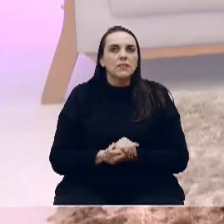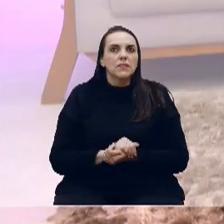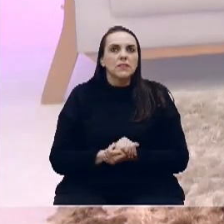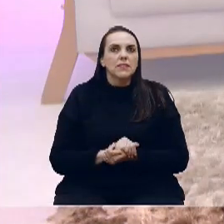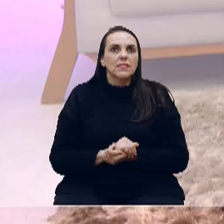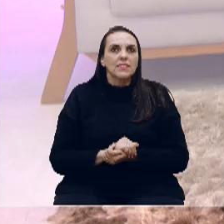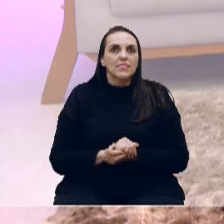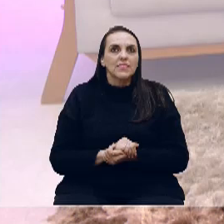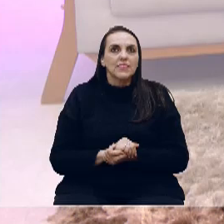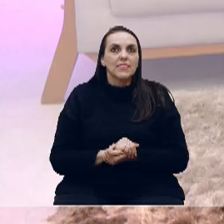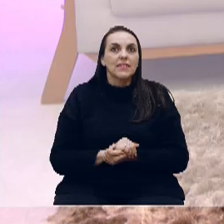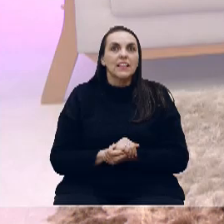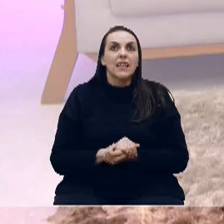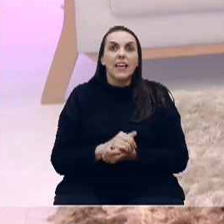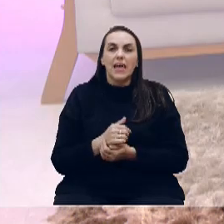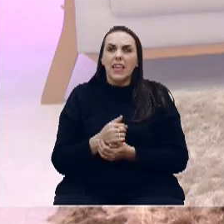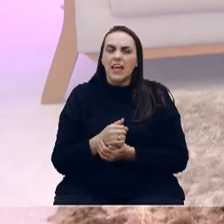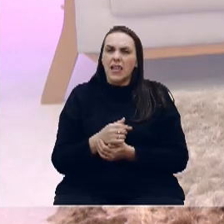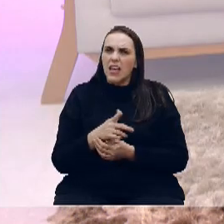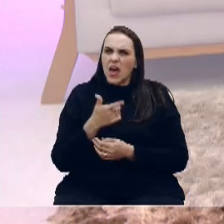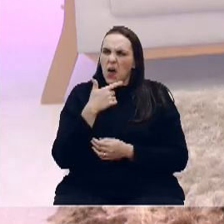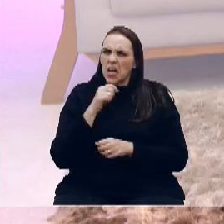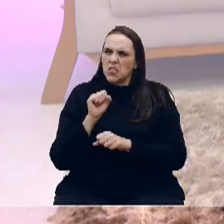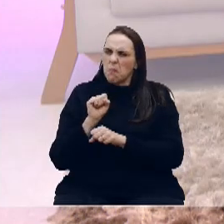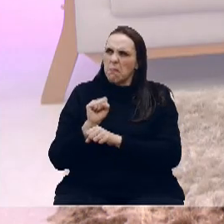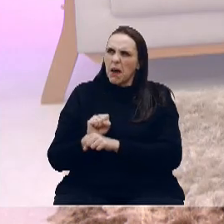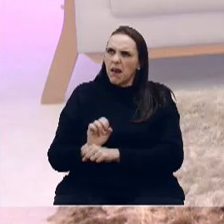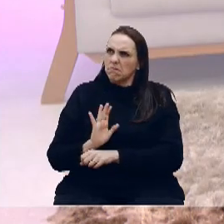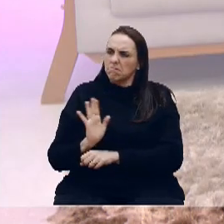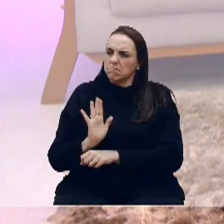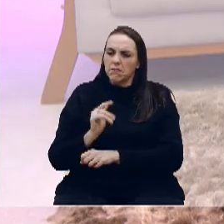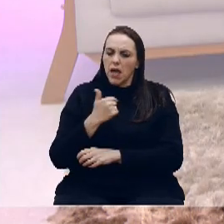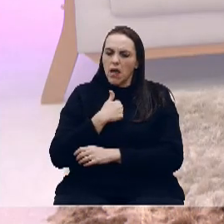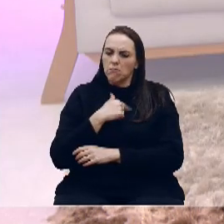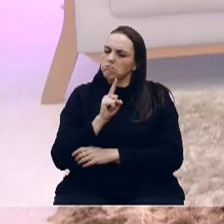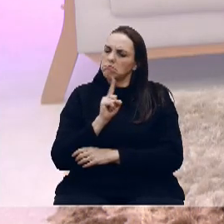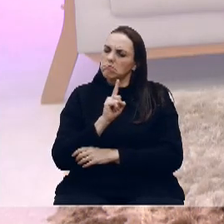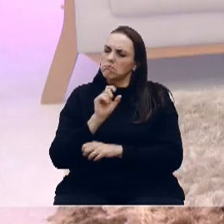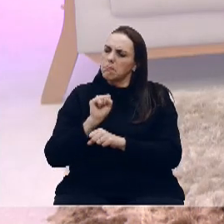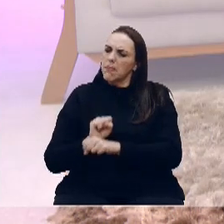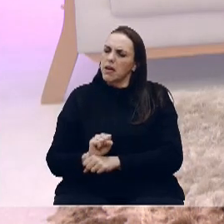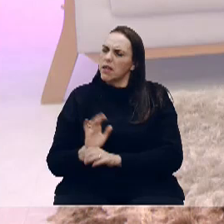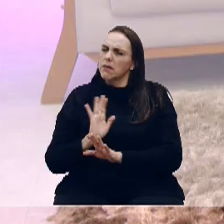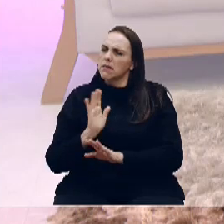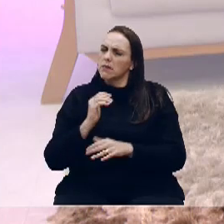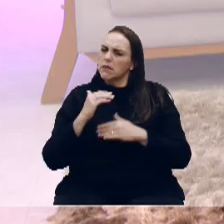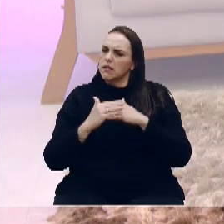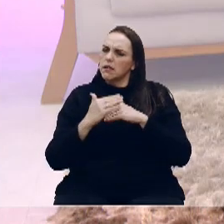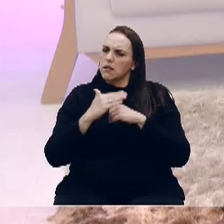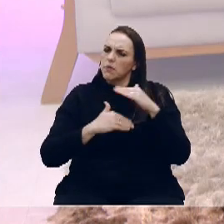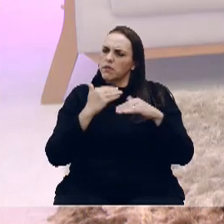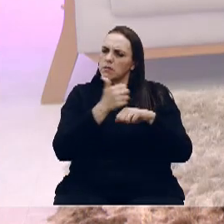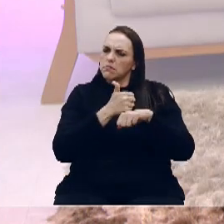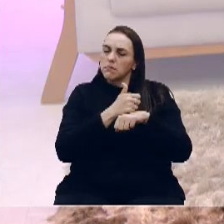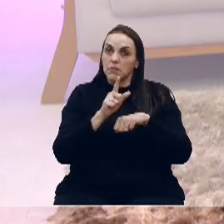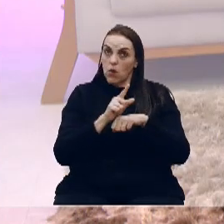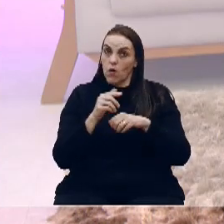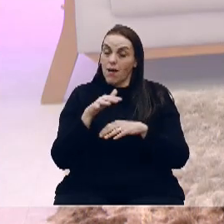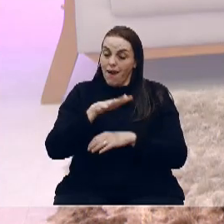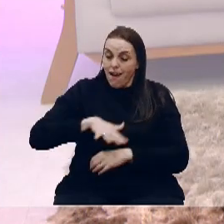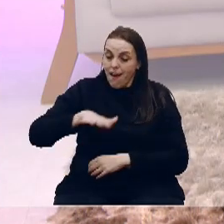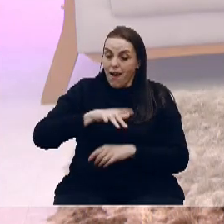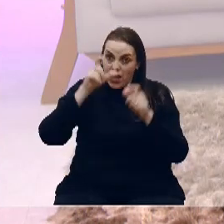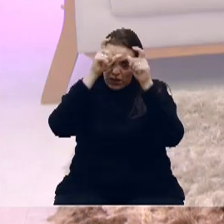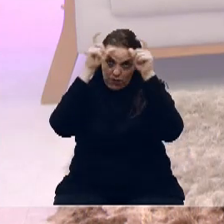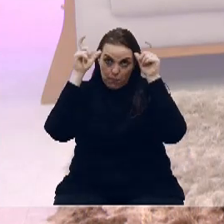dar uma pausa na carreira? Eu não cheguei a pausar a carreira, eu iniciei a área da enfermagem junto, bem dizer,